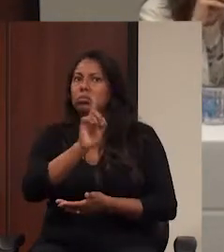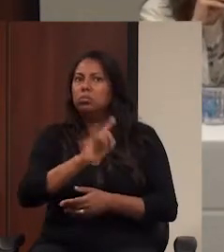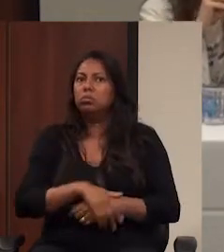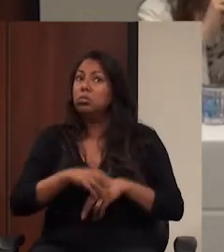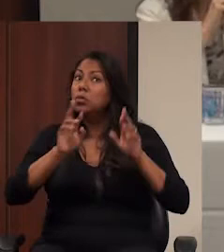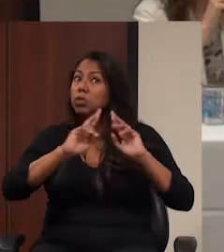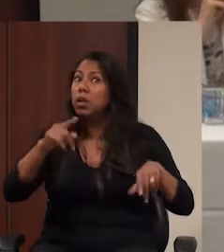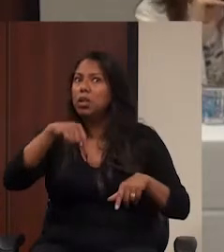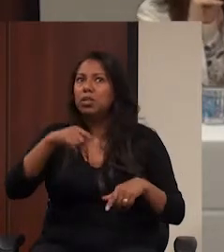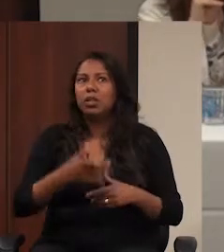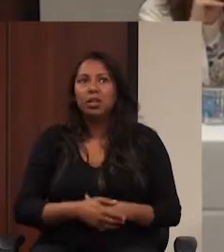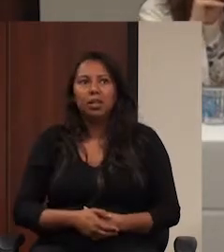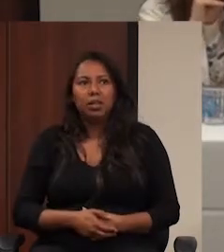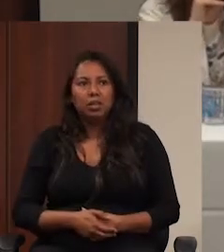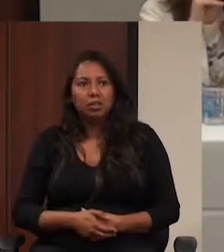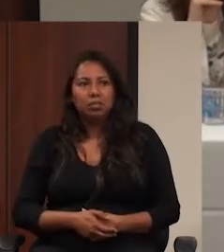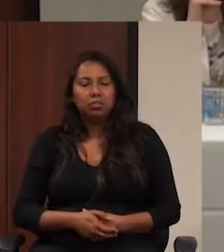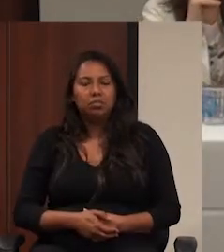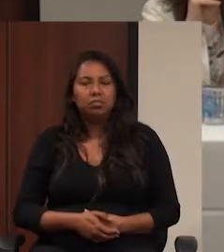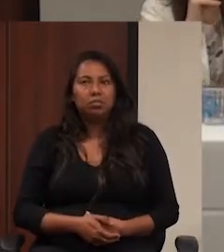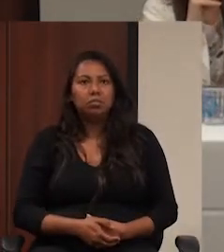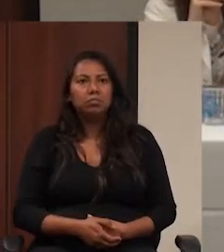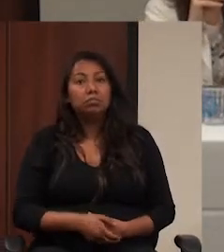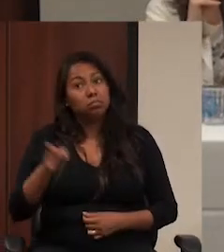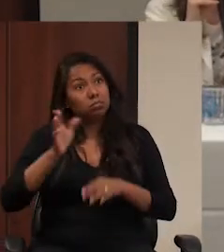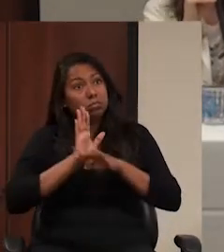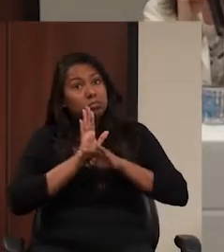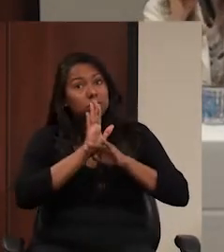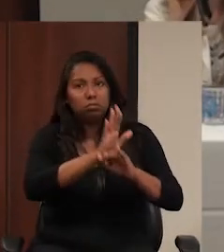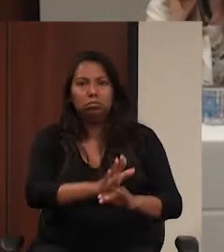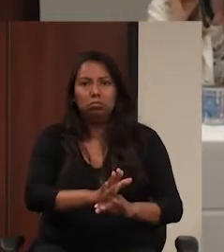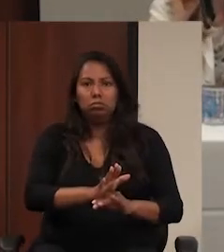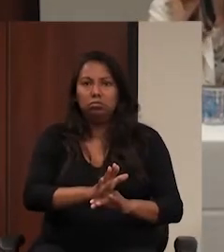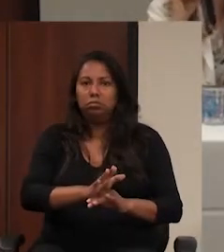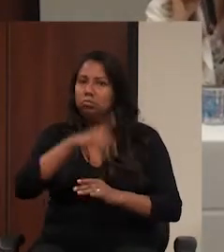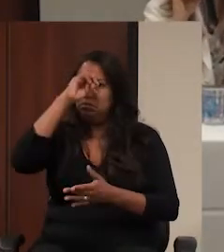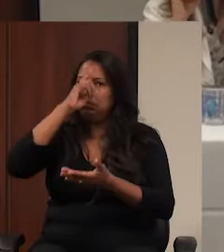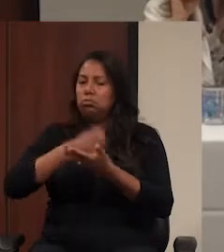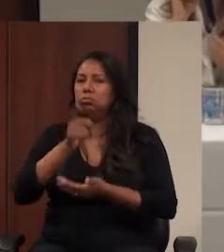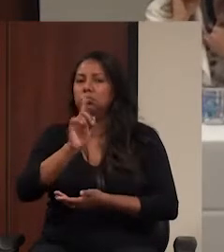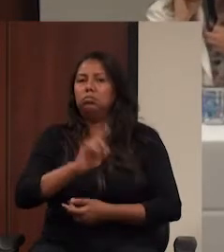do curador que rege a vida da pessoa com deficiência, né? Ele apoia a pessoa, ele não decide no lugar da pessoa.